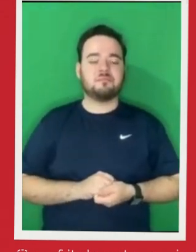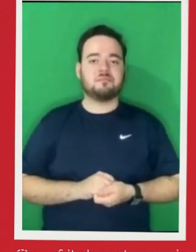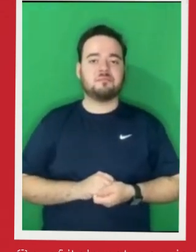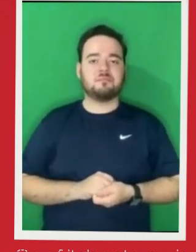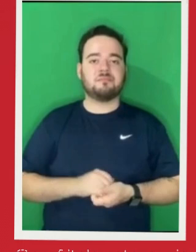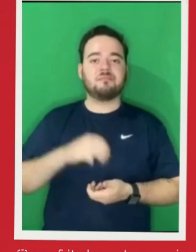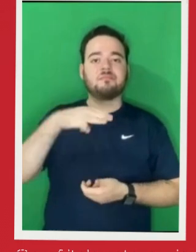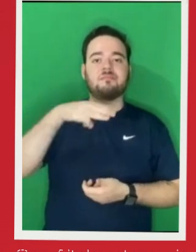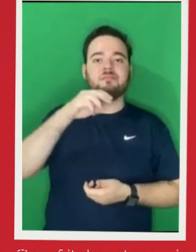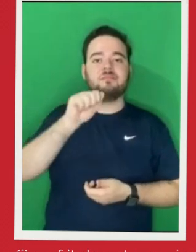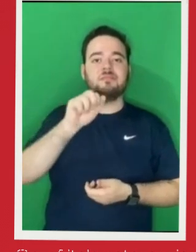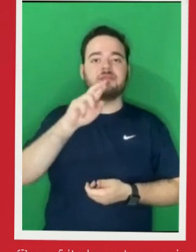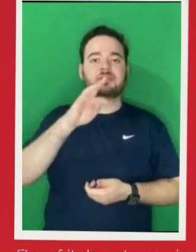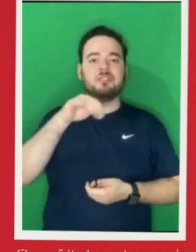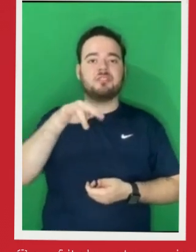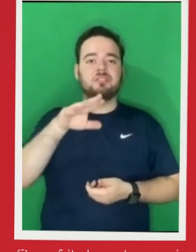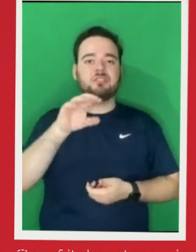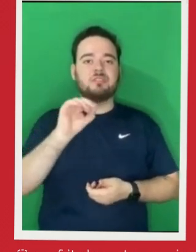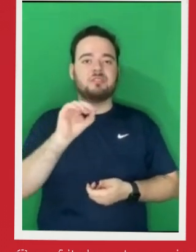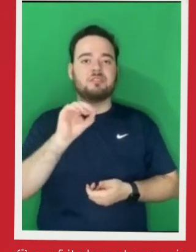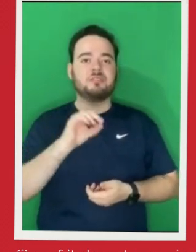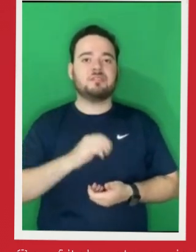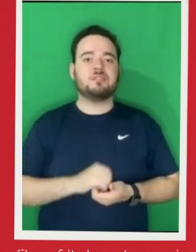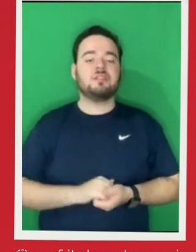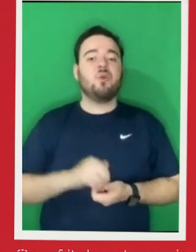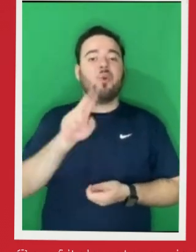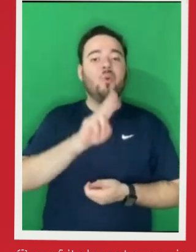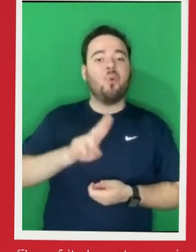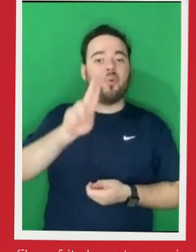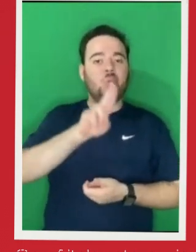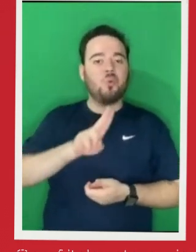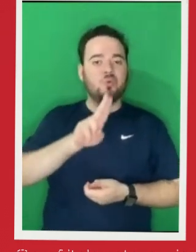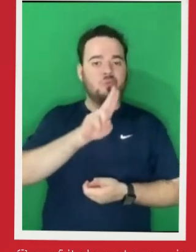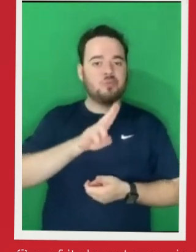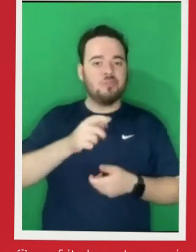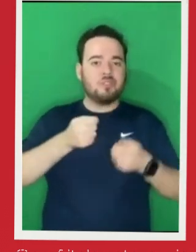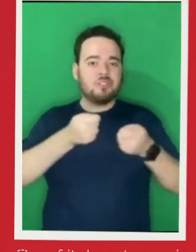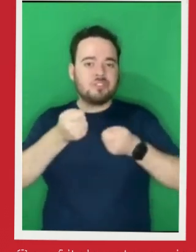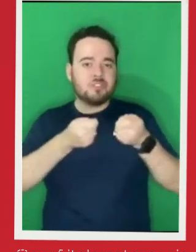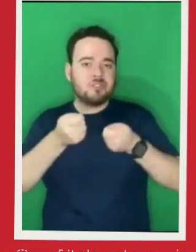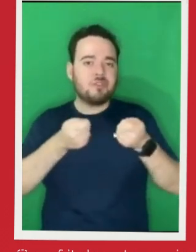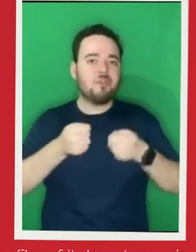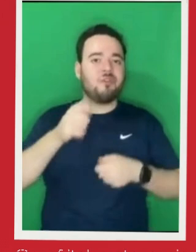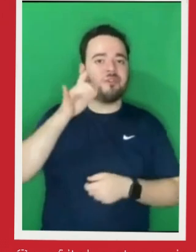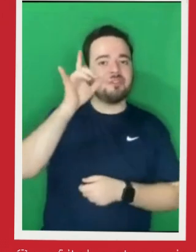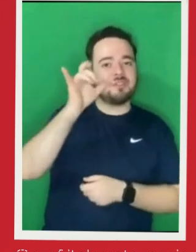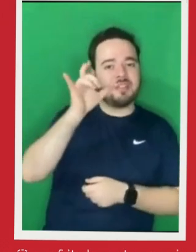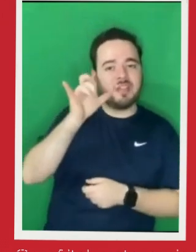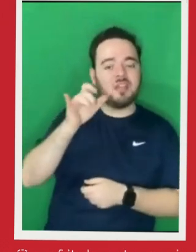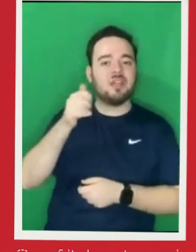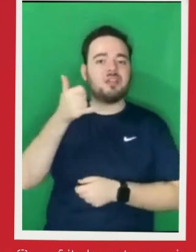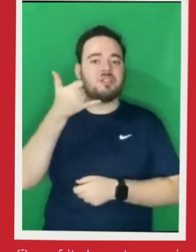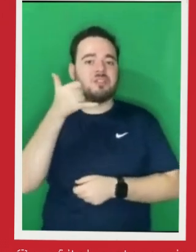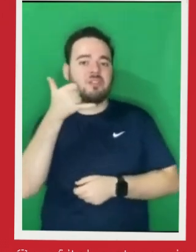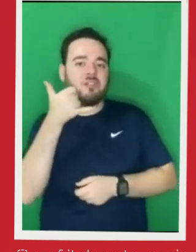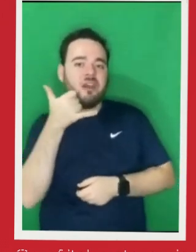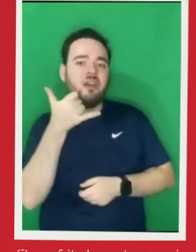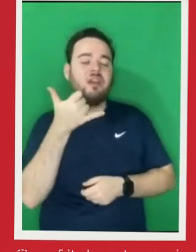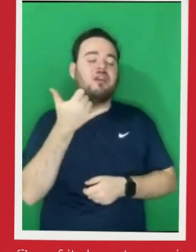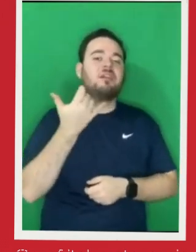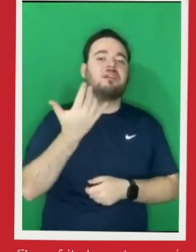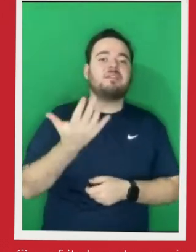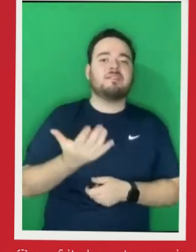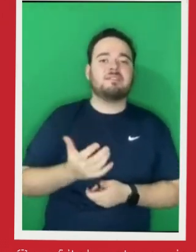O Martinho ou a Martina fala sobre o uso de ferramentas de controle do uso do Instagram, do celular,